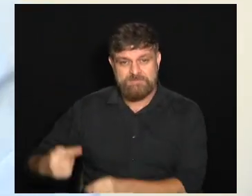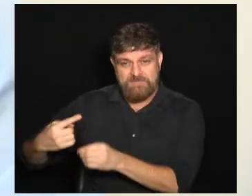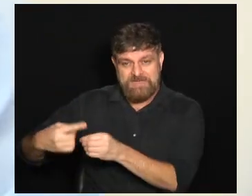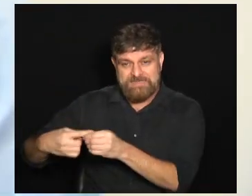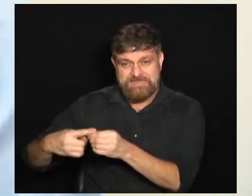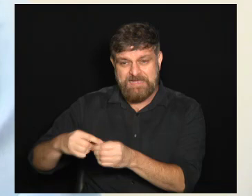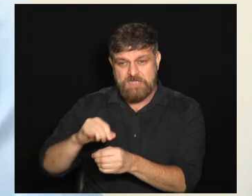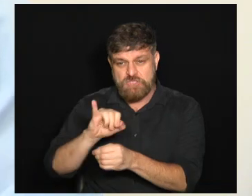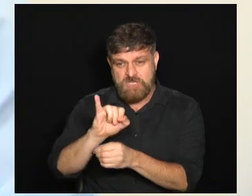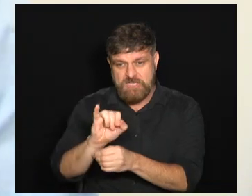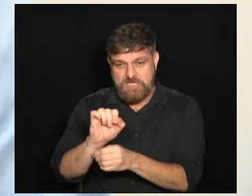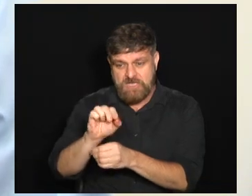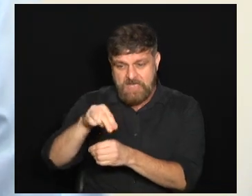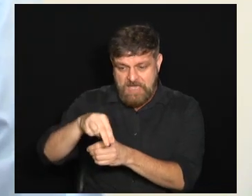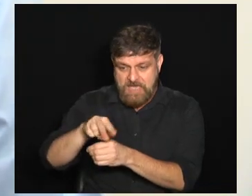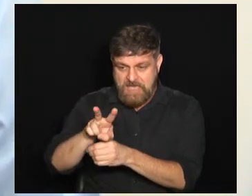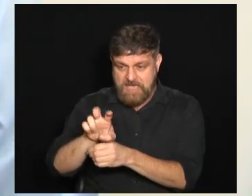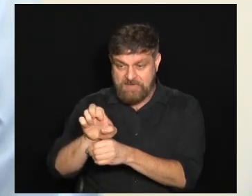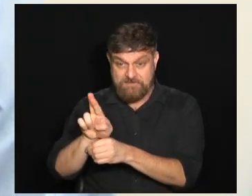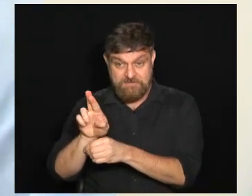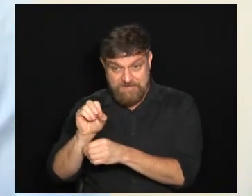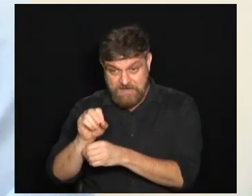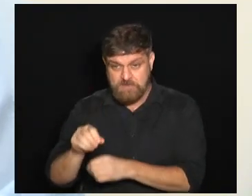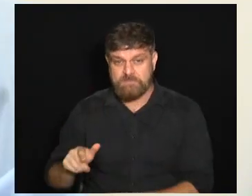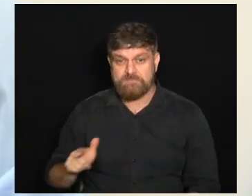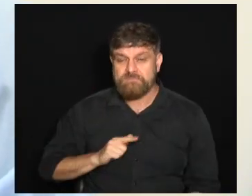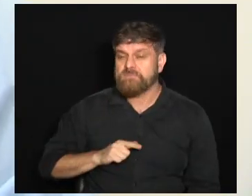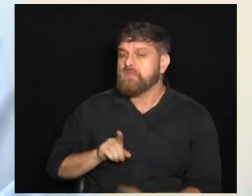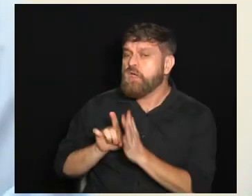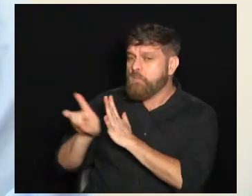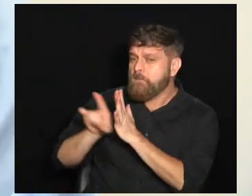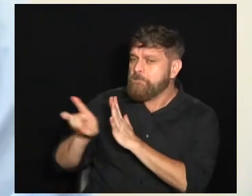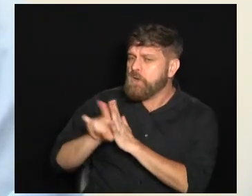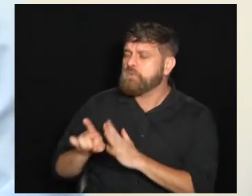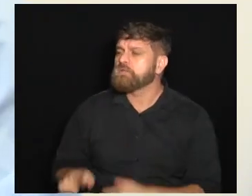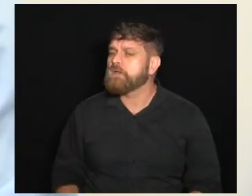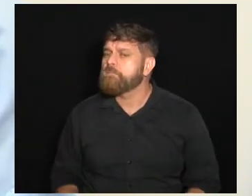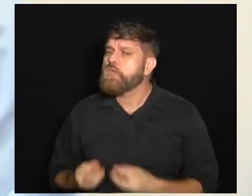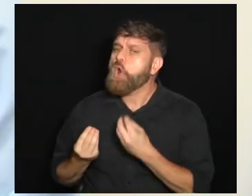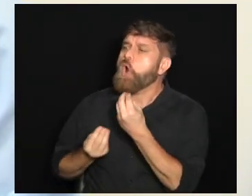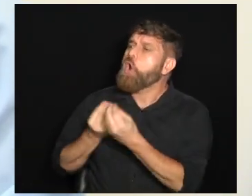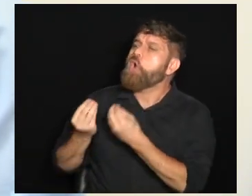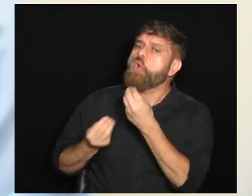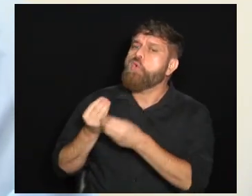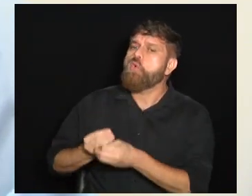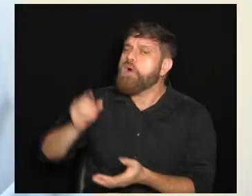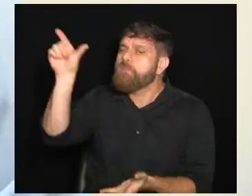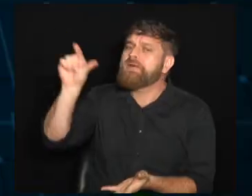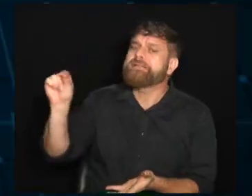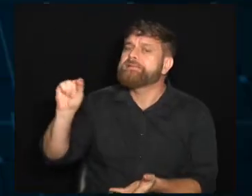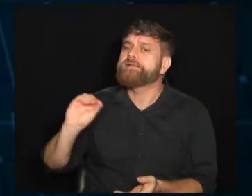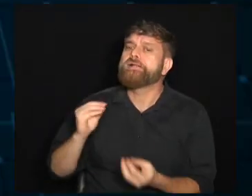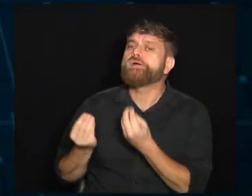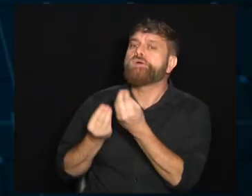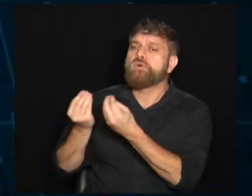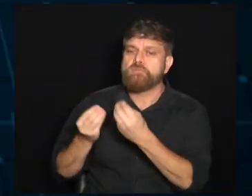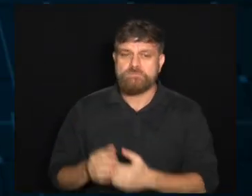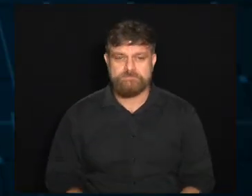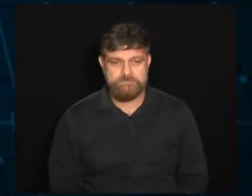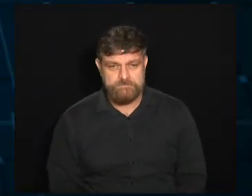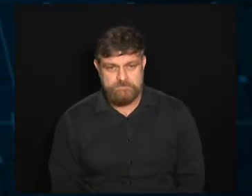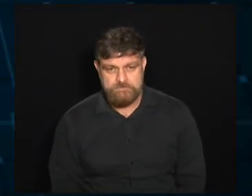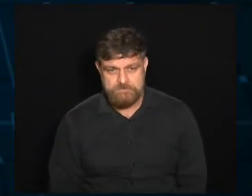Inverno, em Monteleone, que é a região da Lombardia. Francisco, conta pra gente como é que tá a situação aí na Itália.